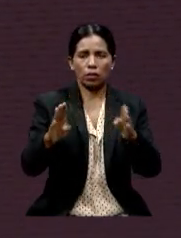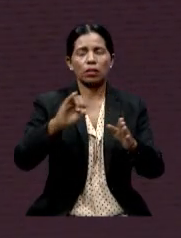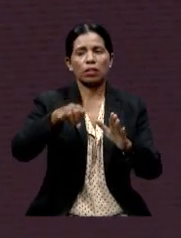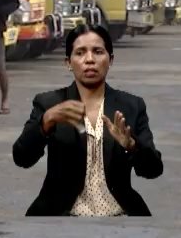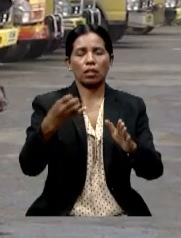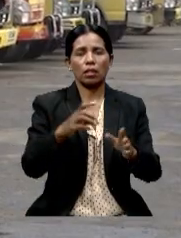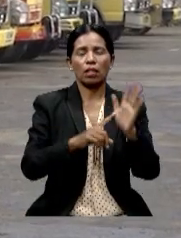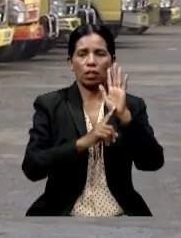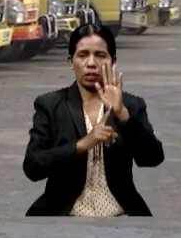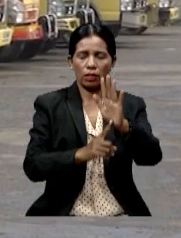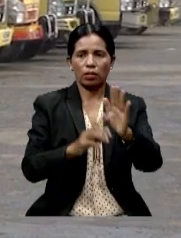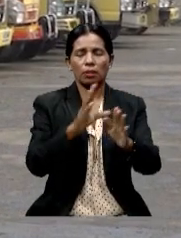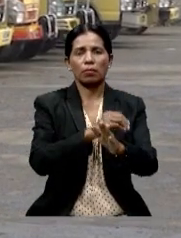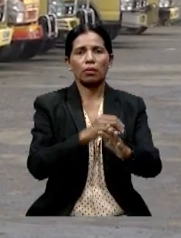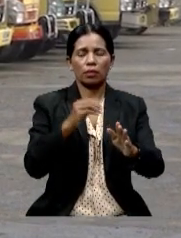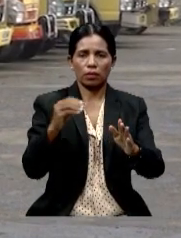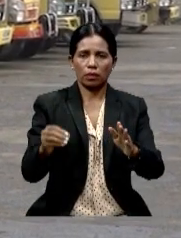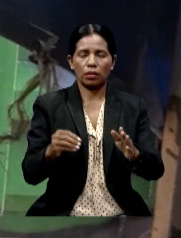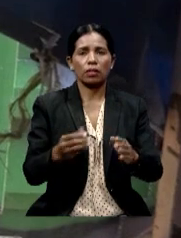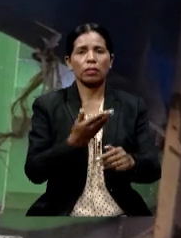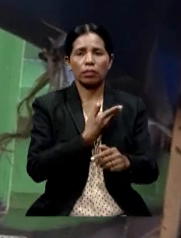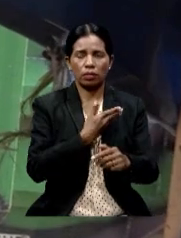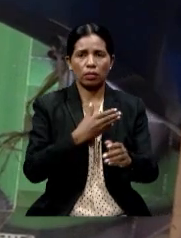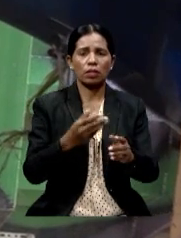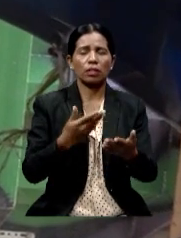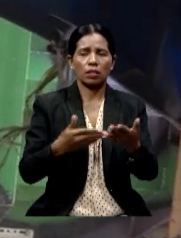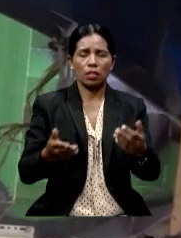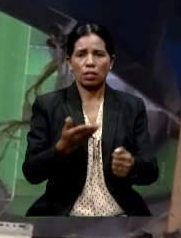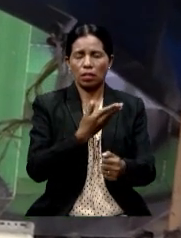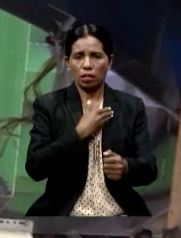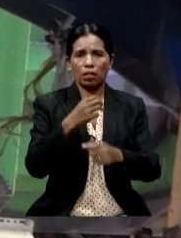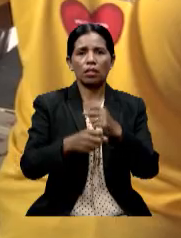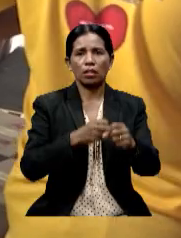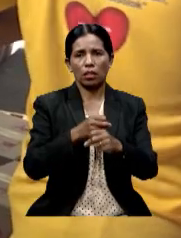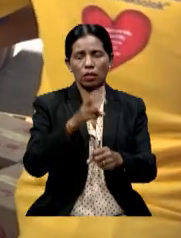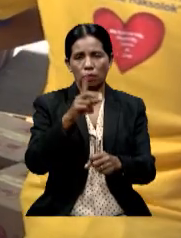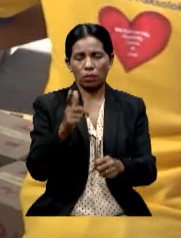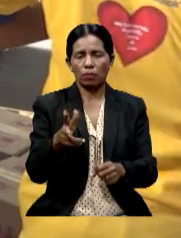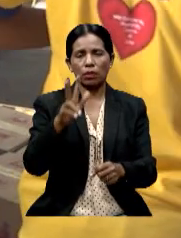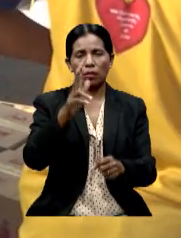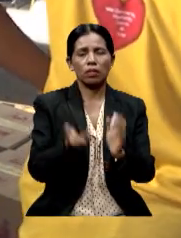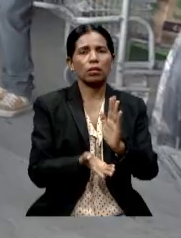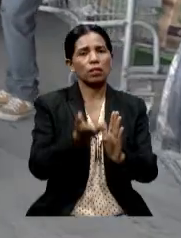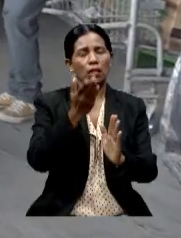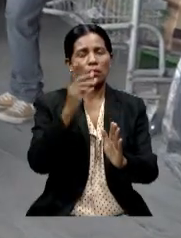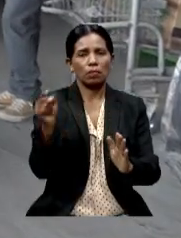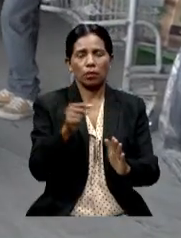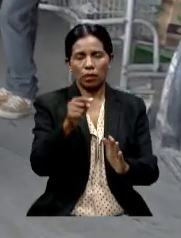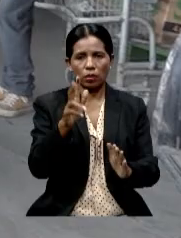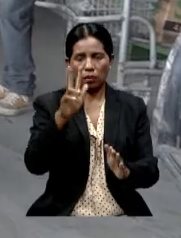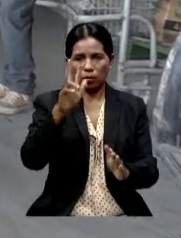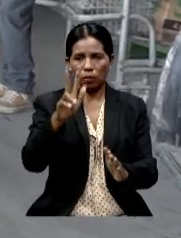estatística, força índice preço consumidor e a fula janeiro, tina rindua rua nulo recintolum, saiba por cento tolo ponto